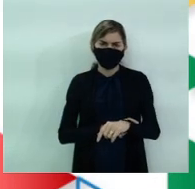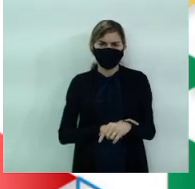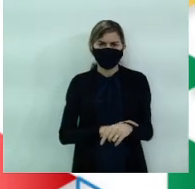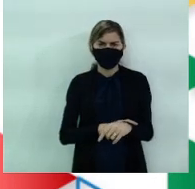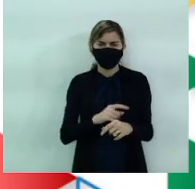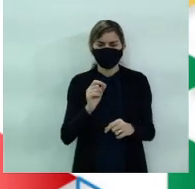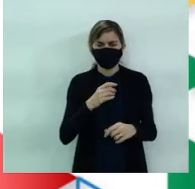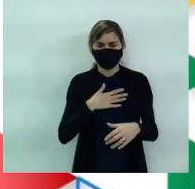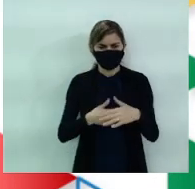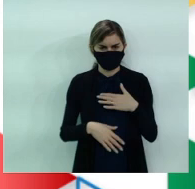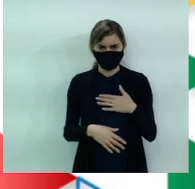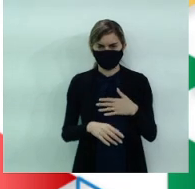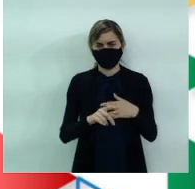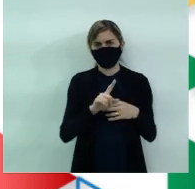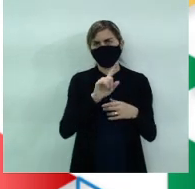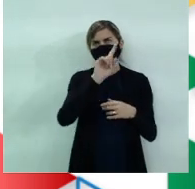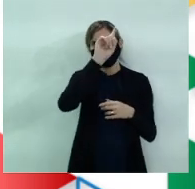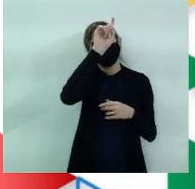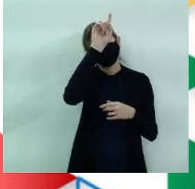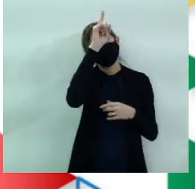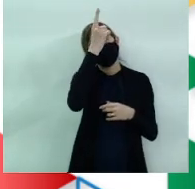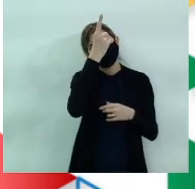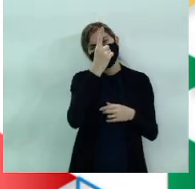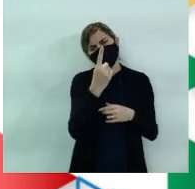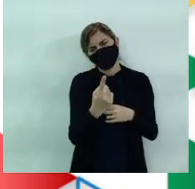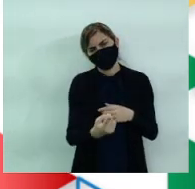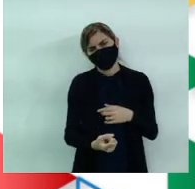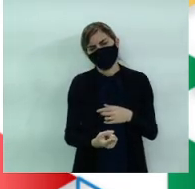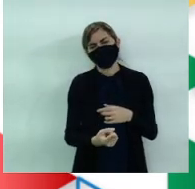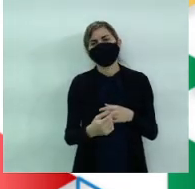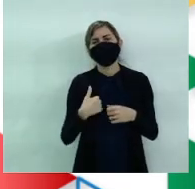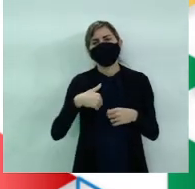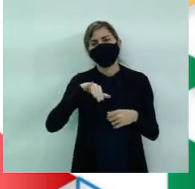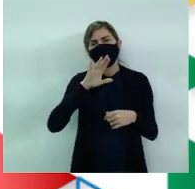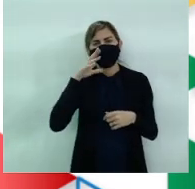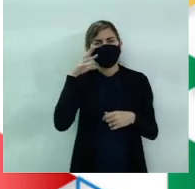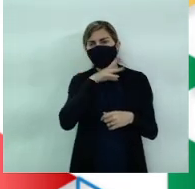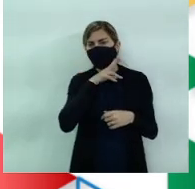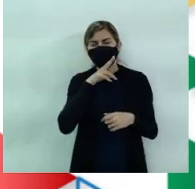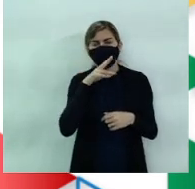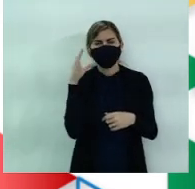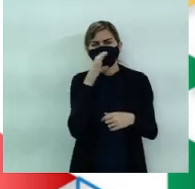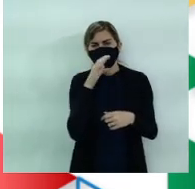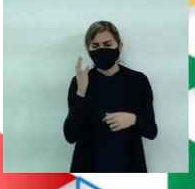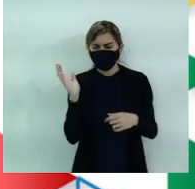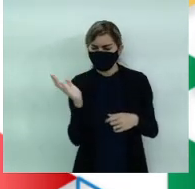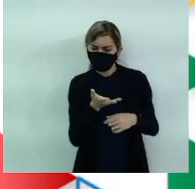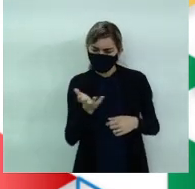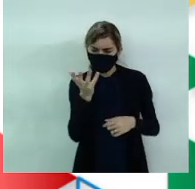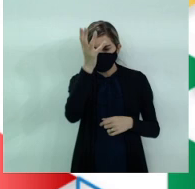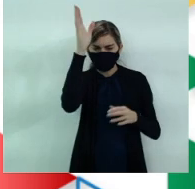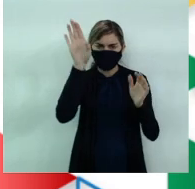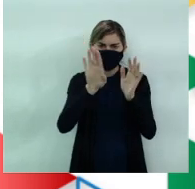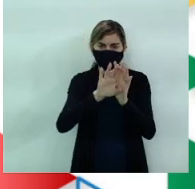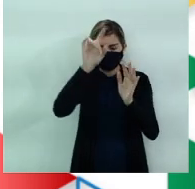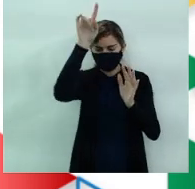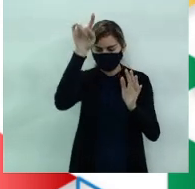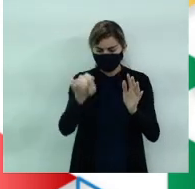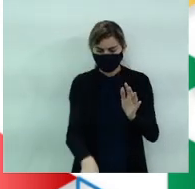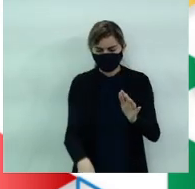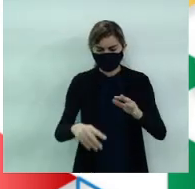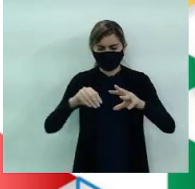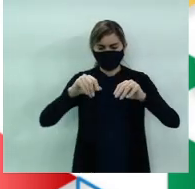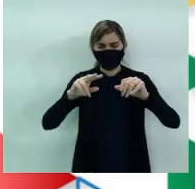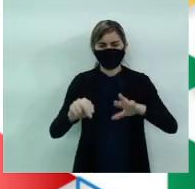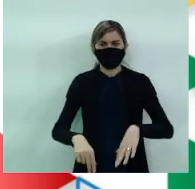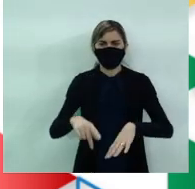que um corpo ele leva para cair, maior será a velocidade no momento que ele chega ao solo. Assim, se